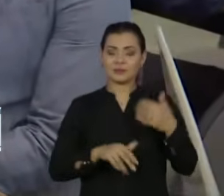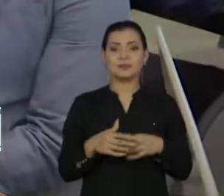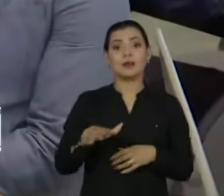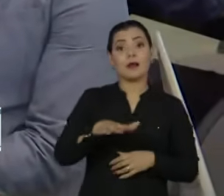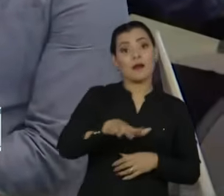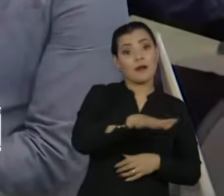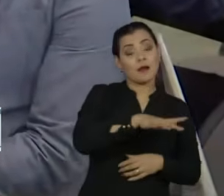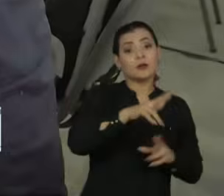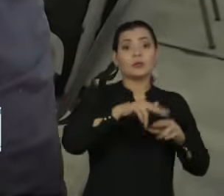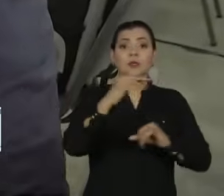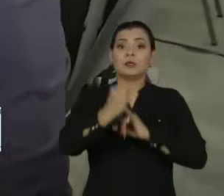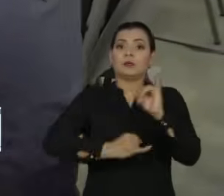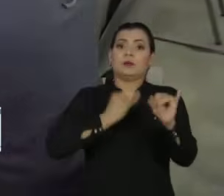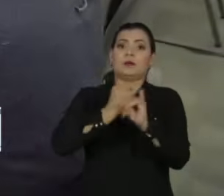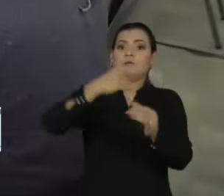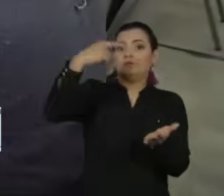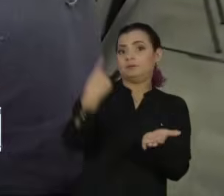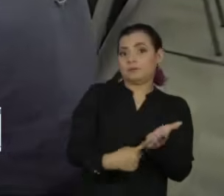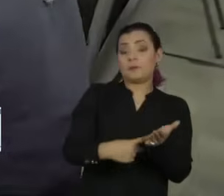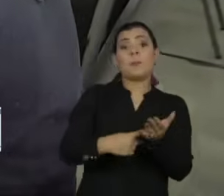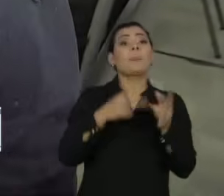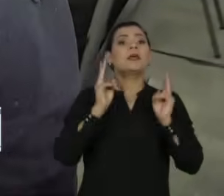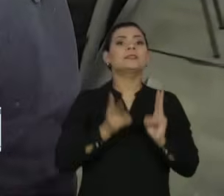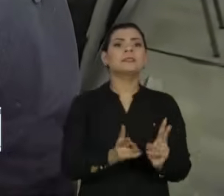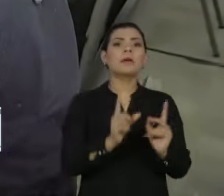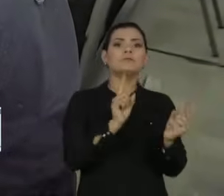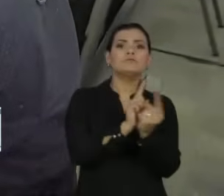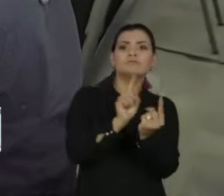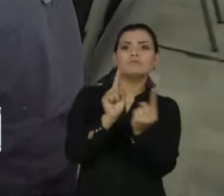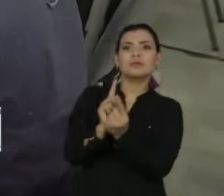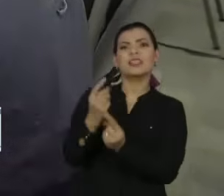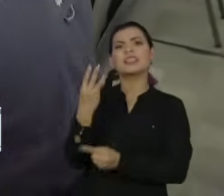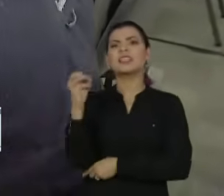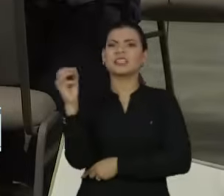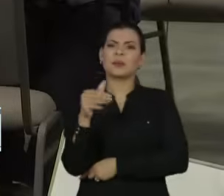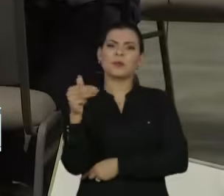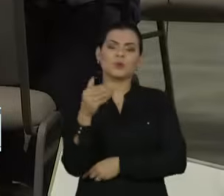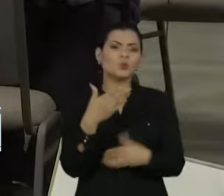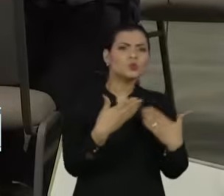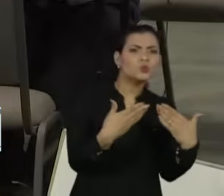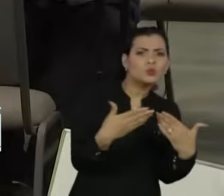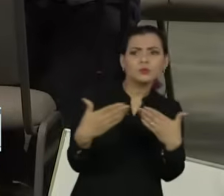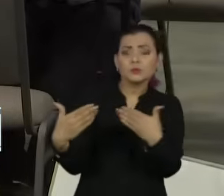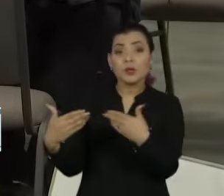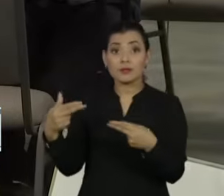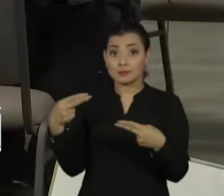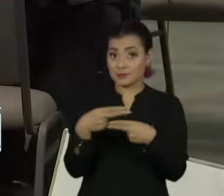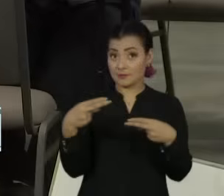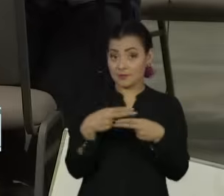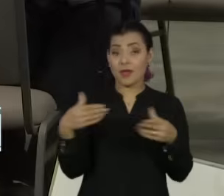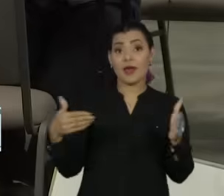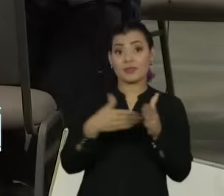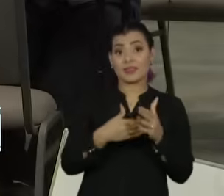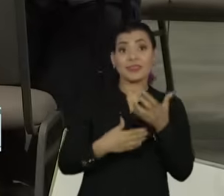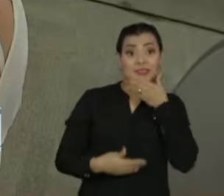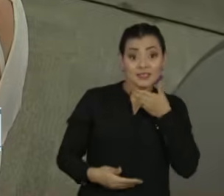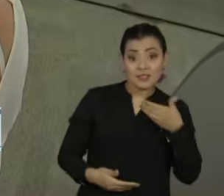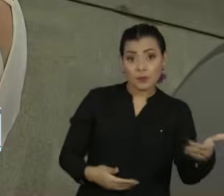são agendadas pela internet. Cada encontro com o expositor dura cerca de meia hora. Segundo o Sebrae, até o final do ano, pelo